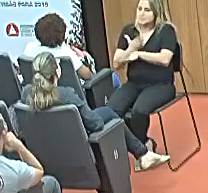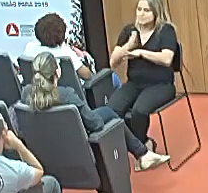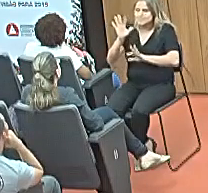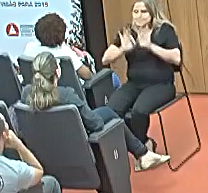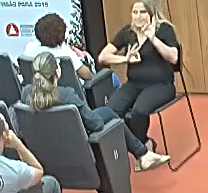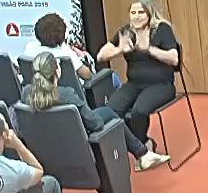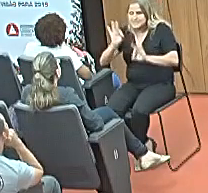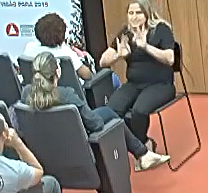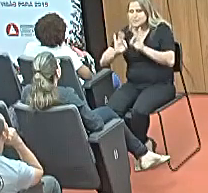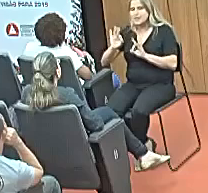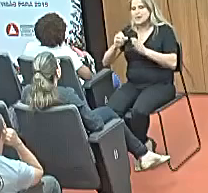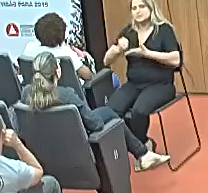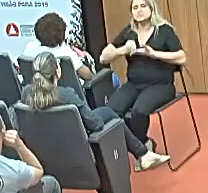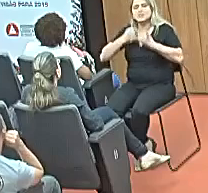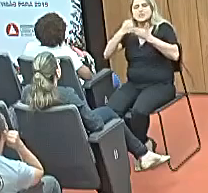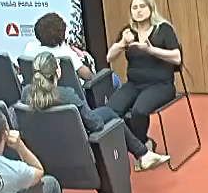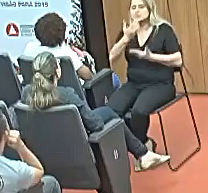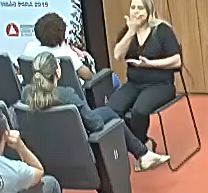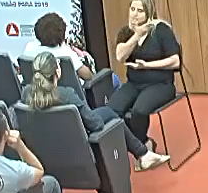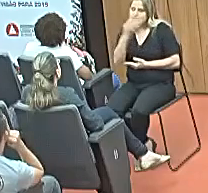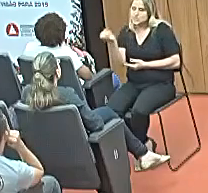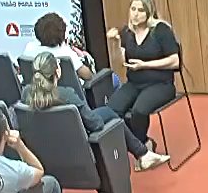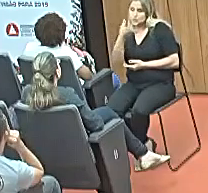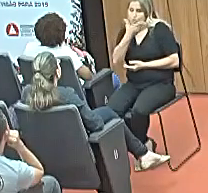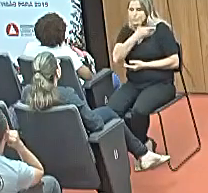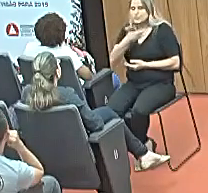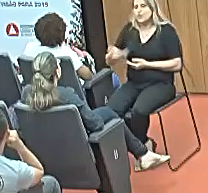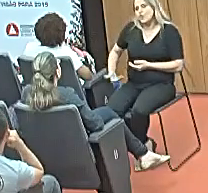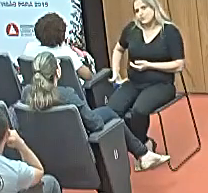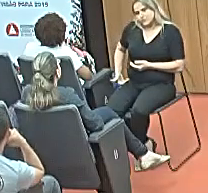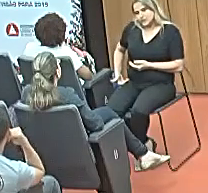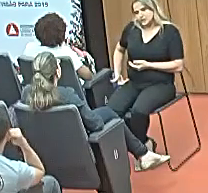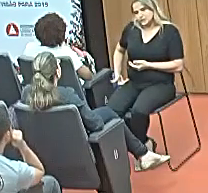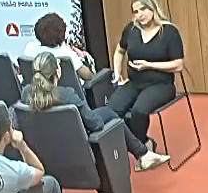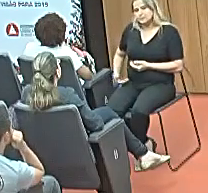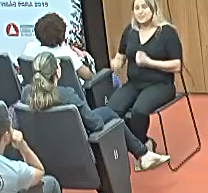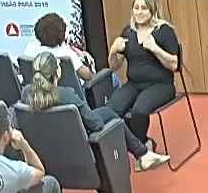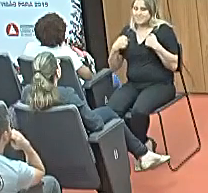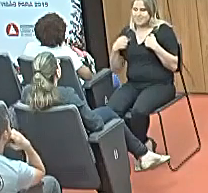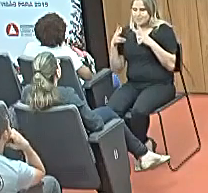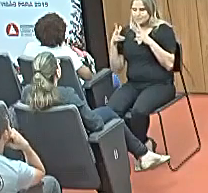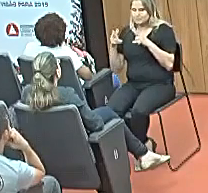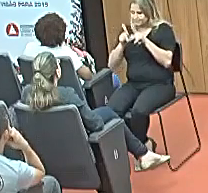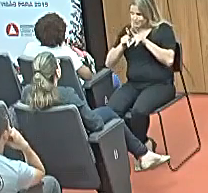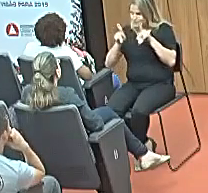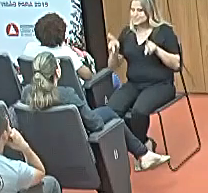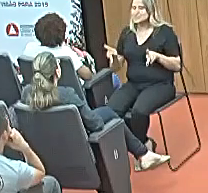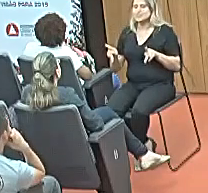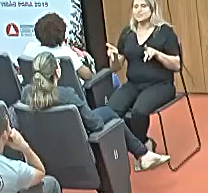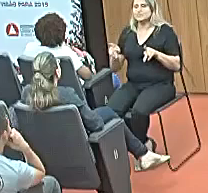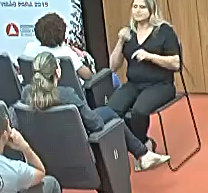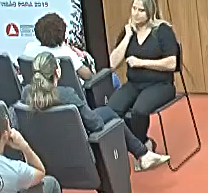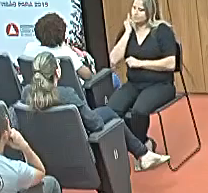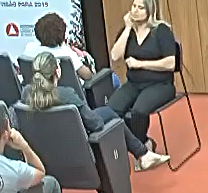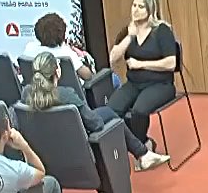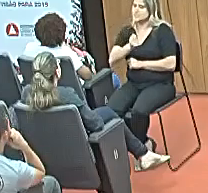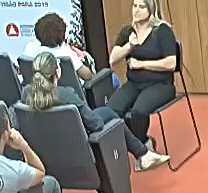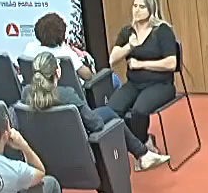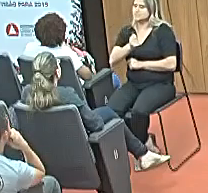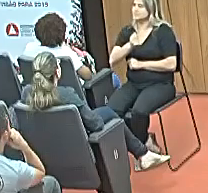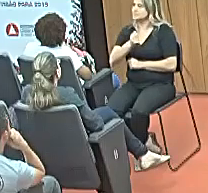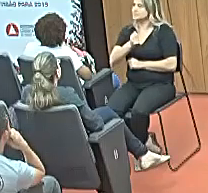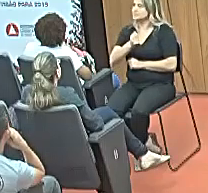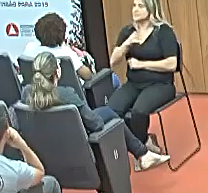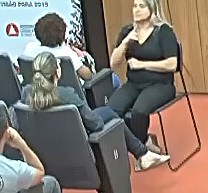vocês nesta gestão nesta área e como educadora e como eu disse é nós